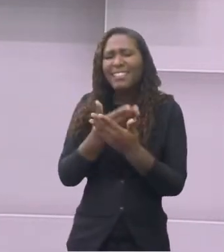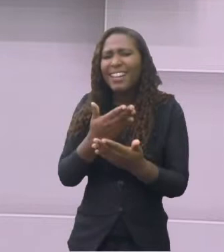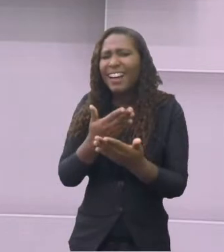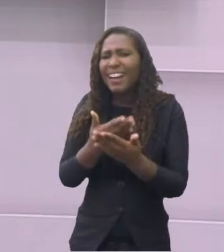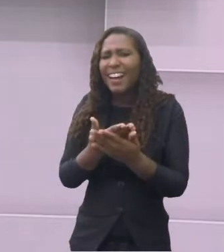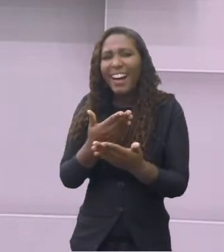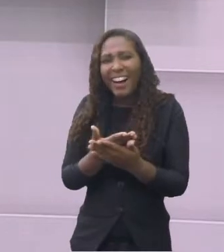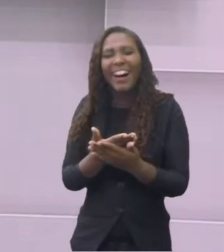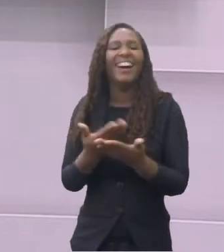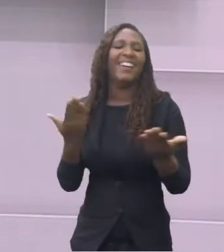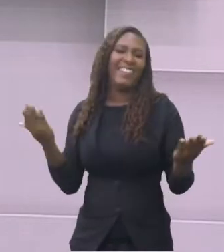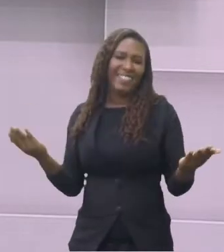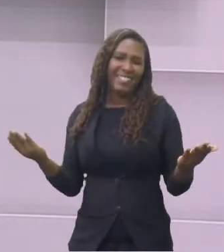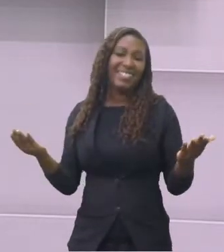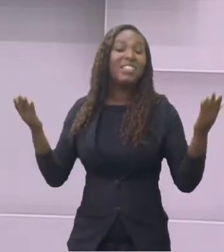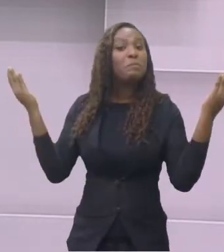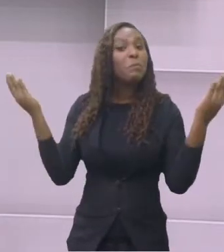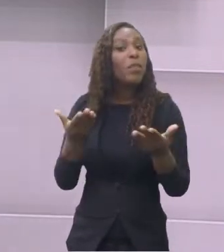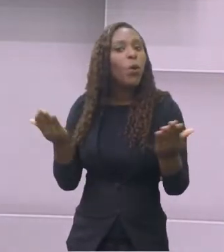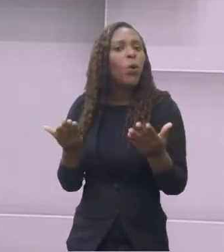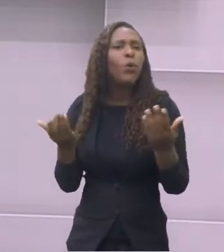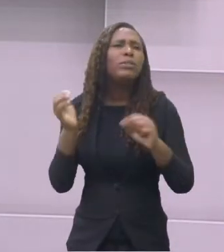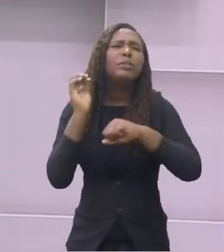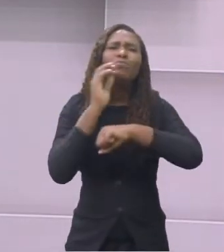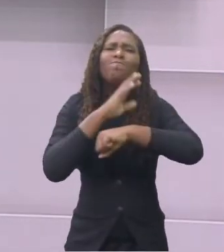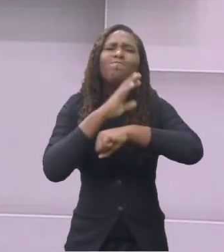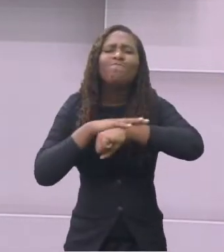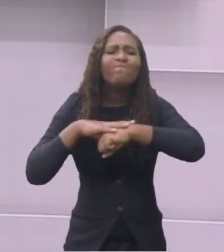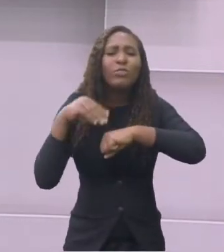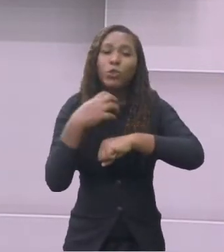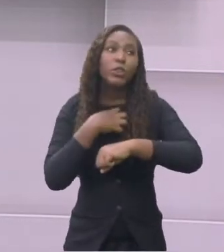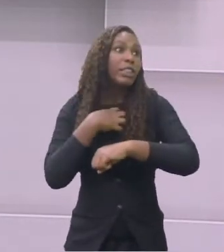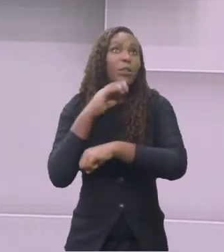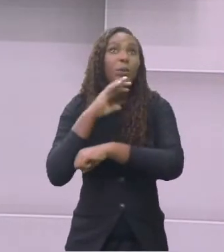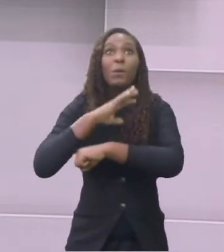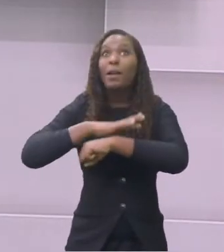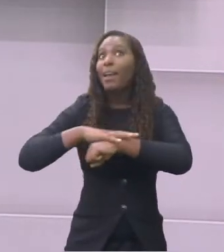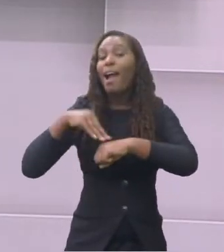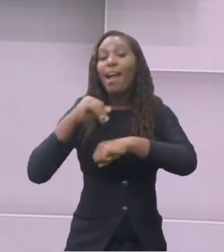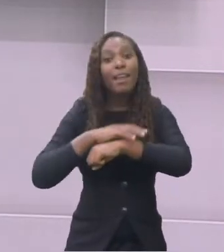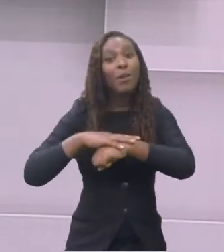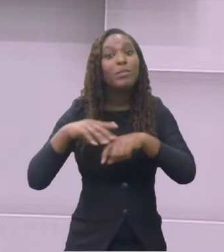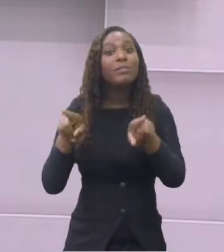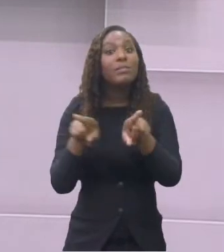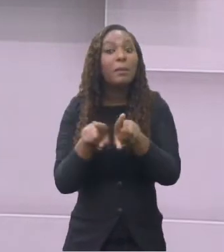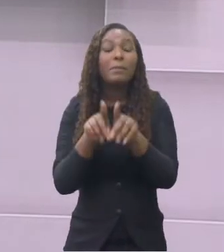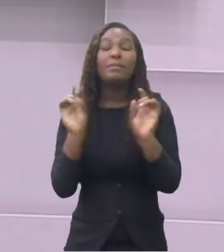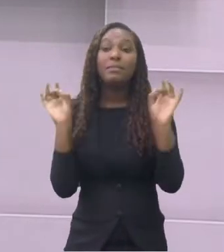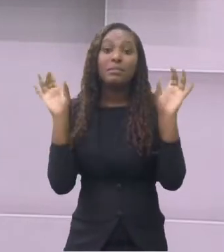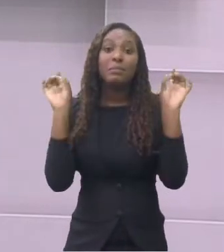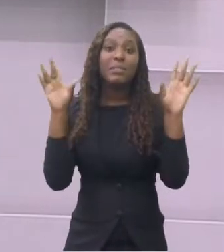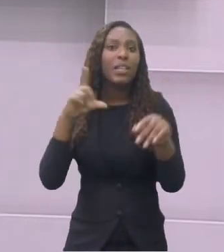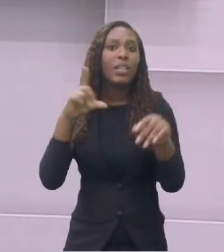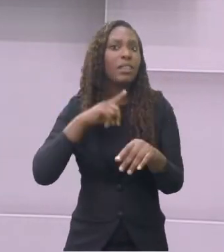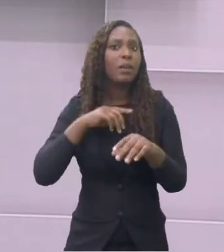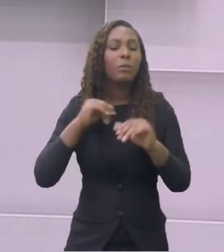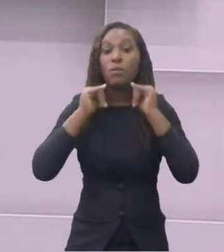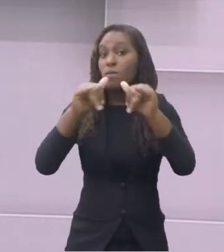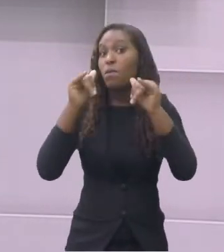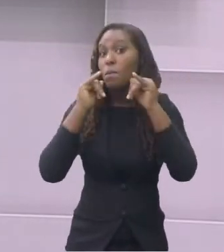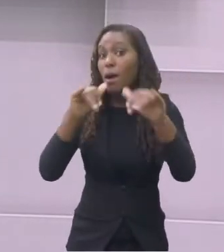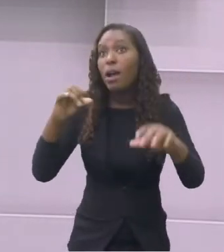aula. Hoje, de forma muito carinhosa, de forma muito especial, nós temos muitas